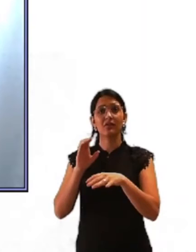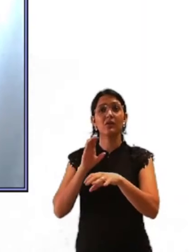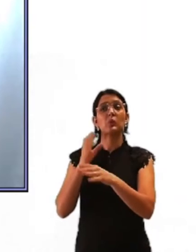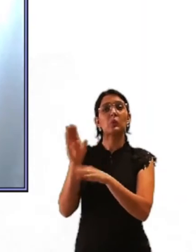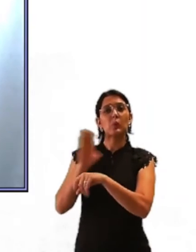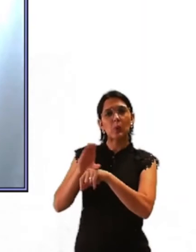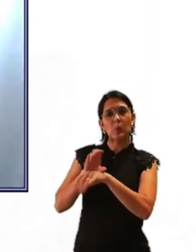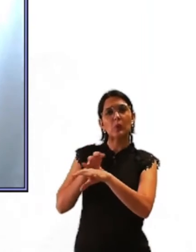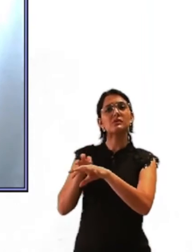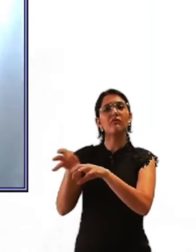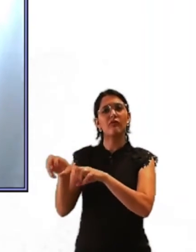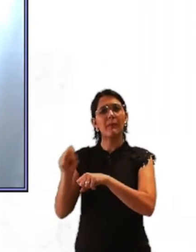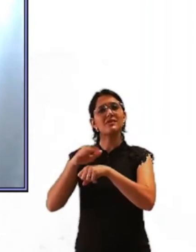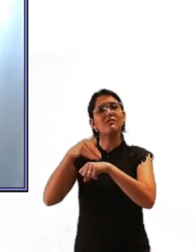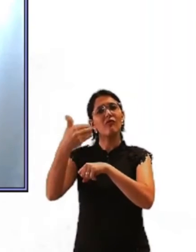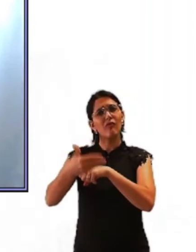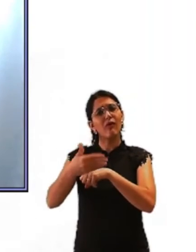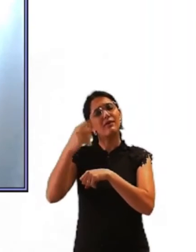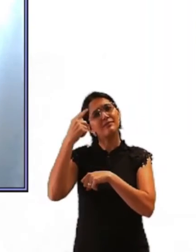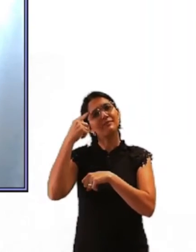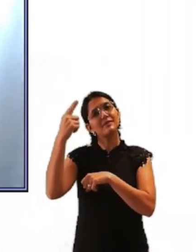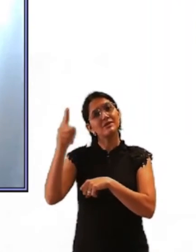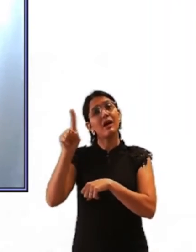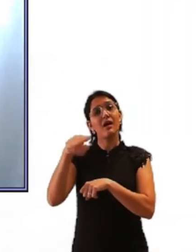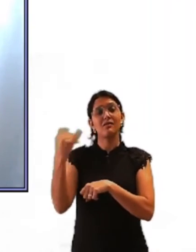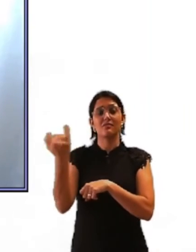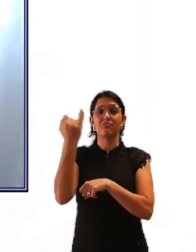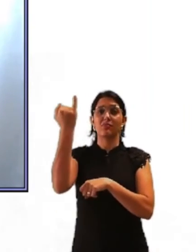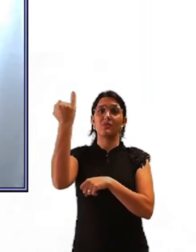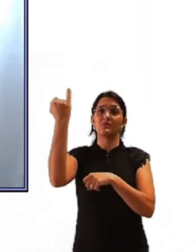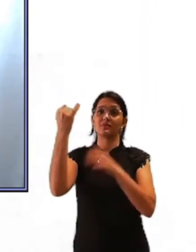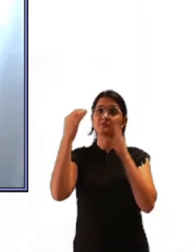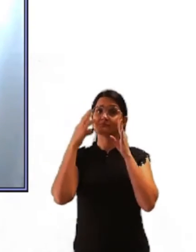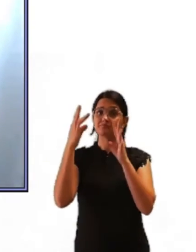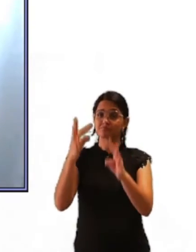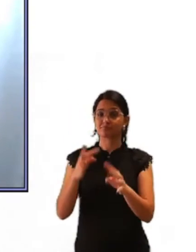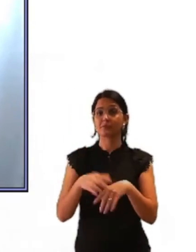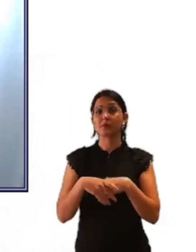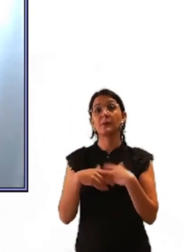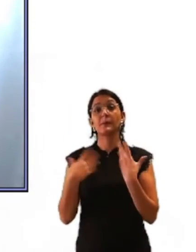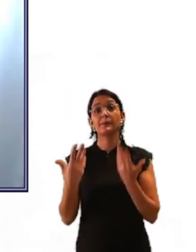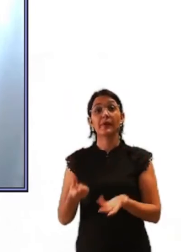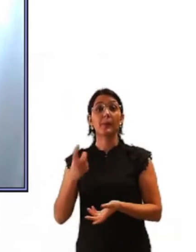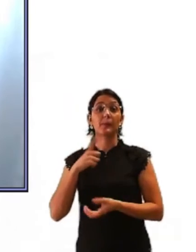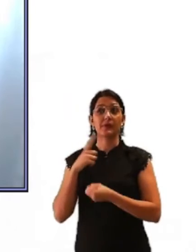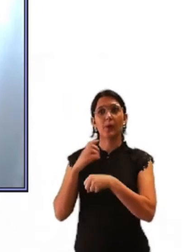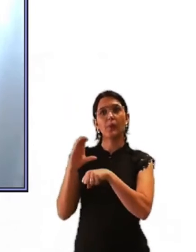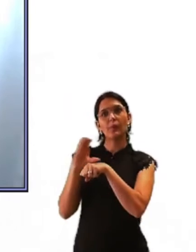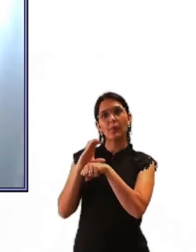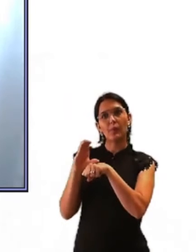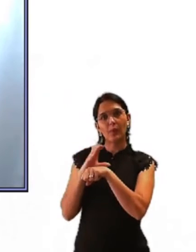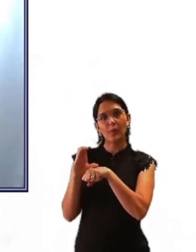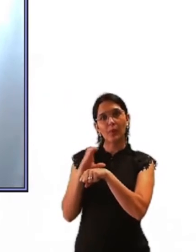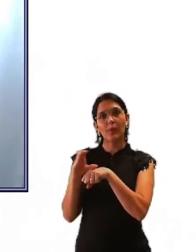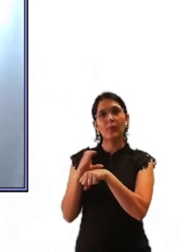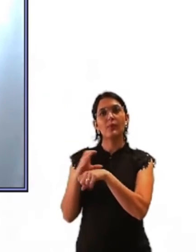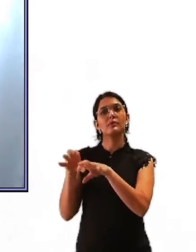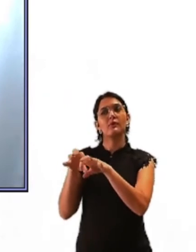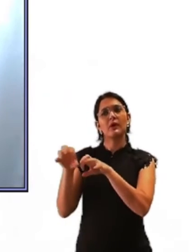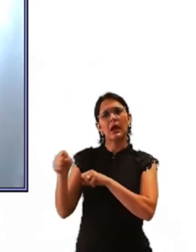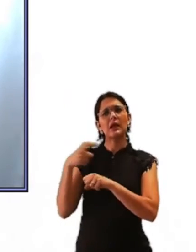de vista, porque a gente, né, quando tem ali um curso, a gente tem algum contato eventualmente com